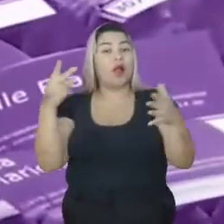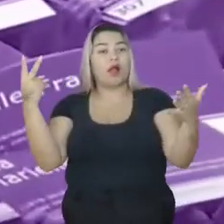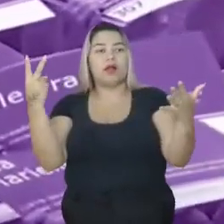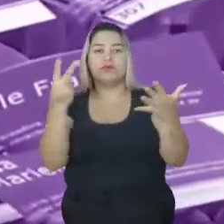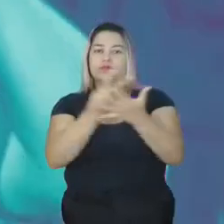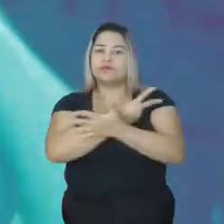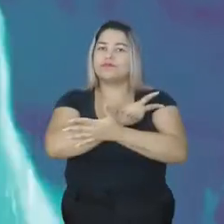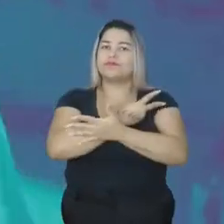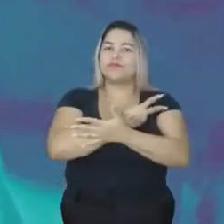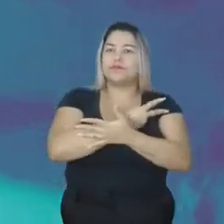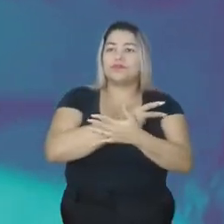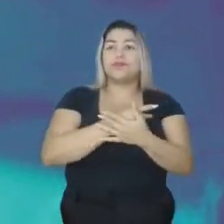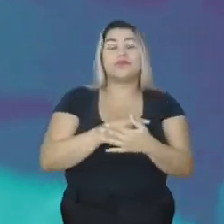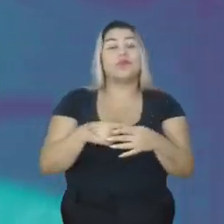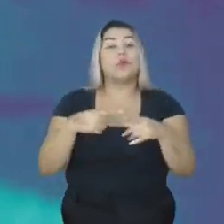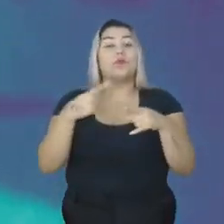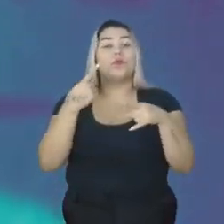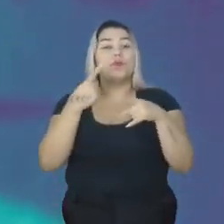acontecer.